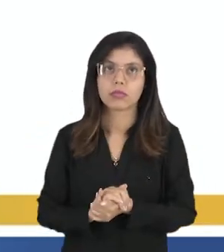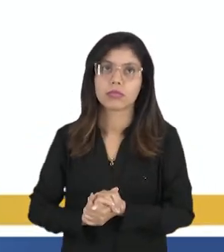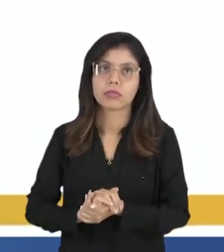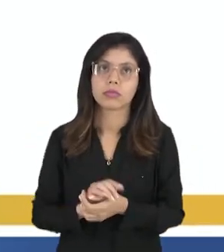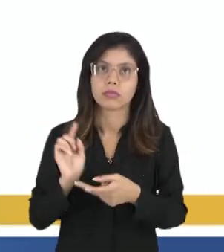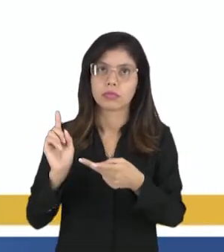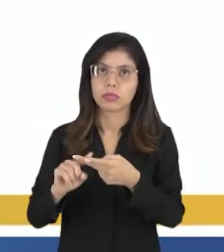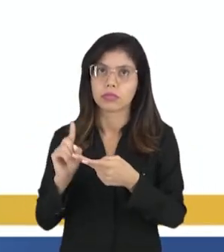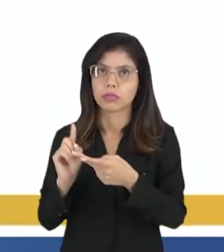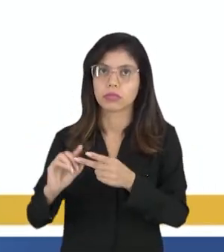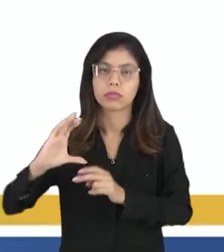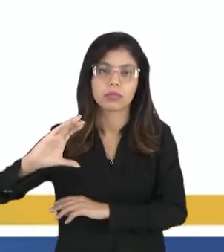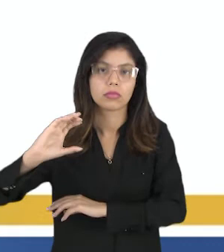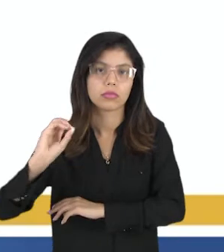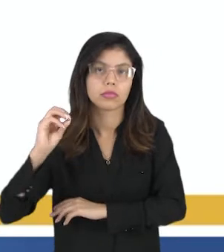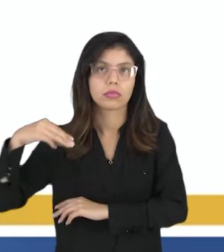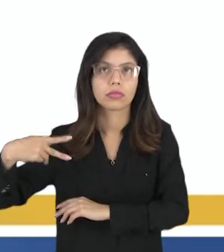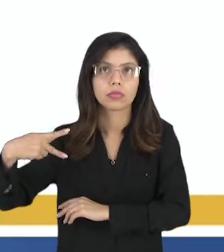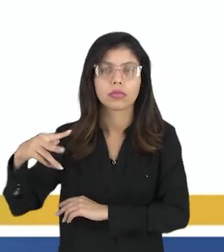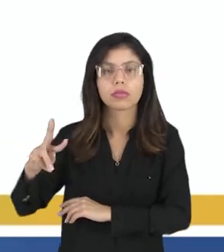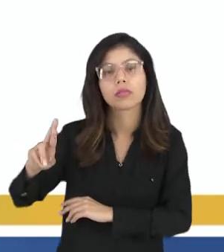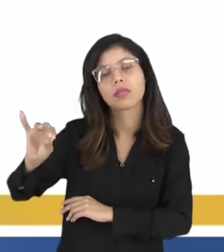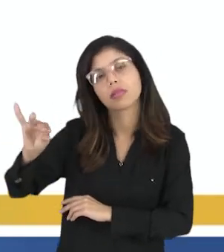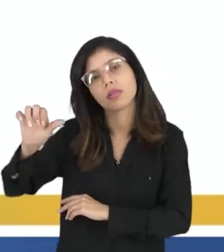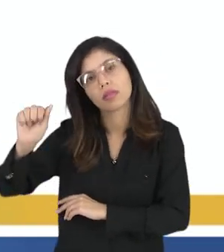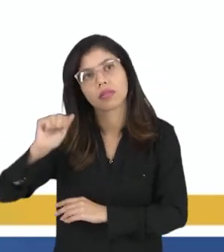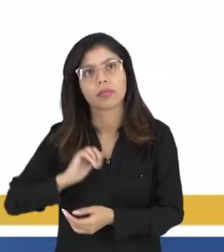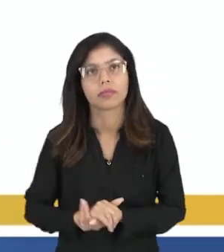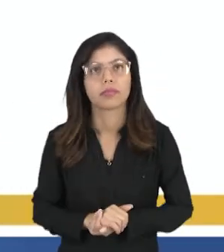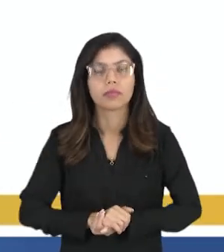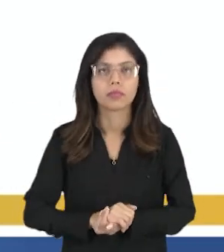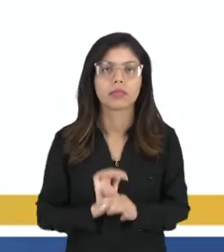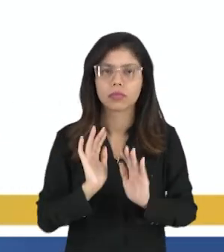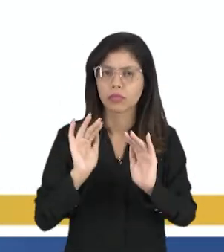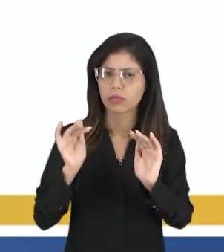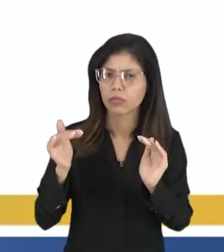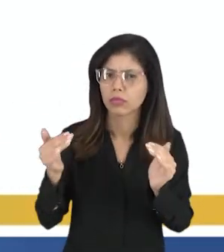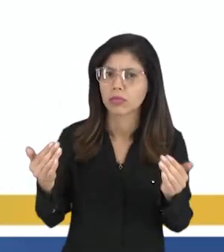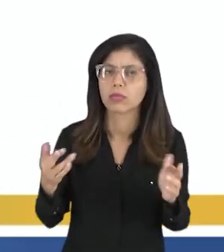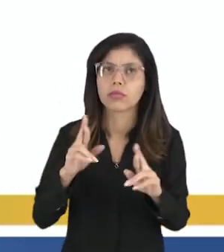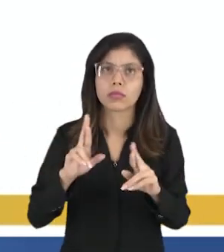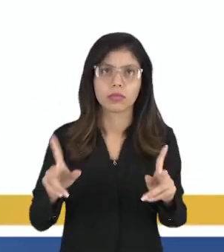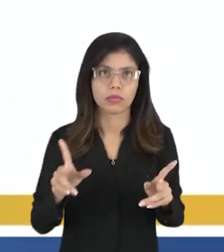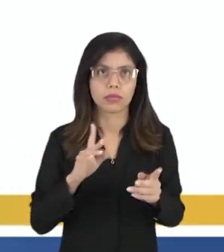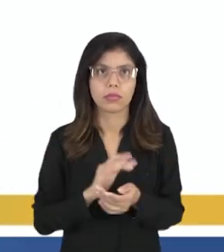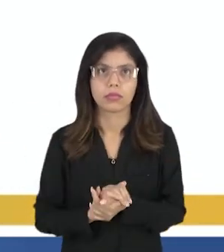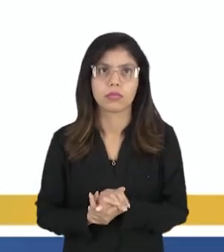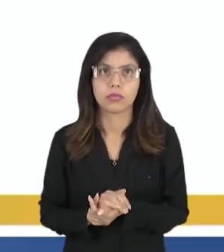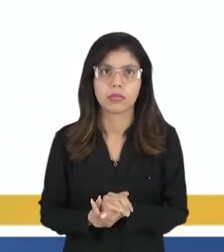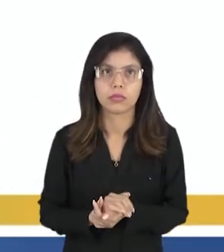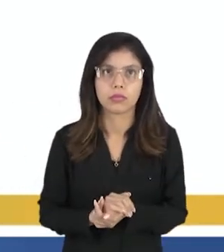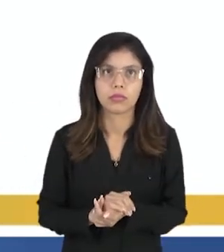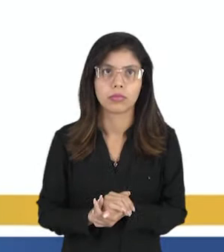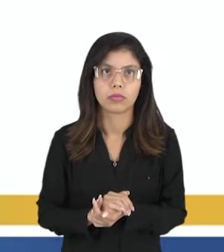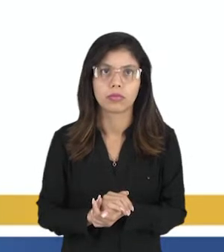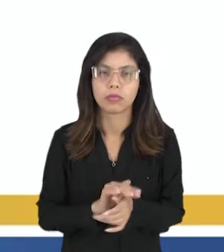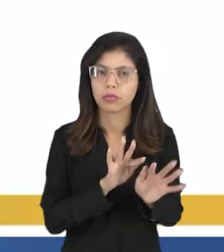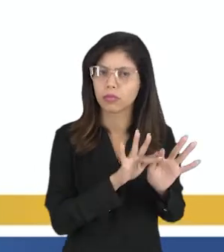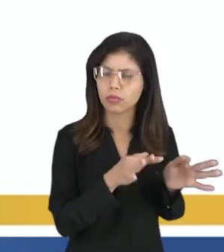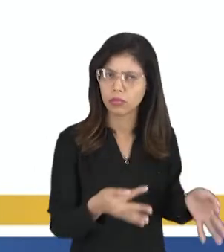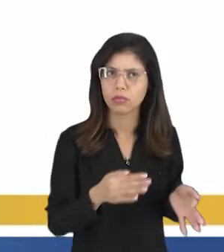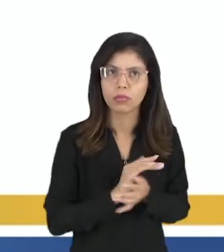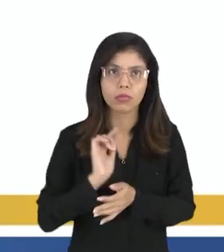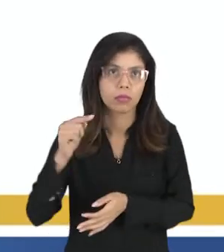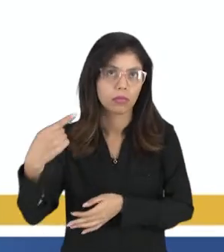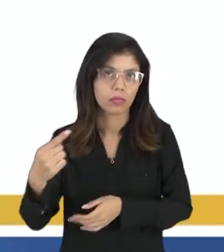simples e a substância pura composta. Qual é a diferença entre elas? As substâncias simples